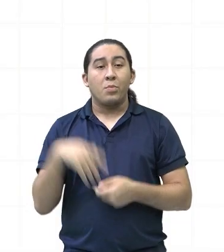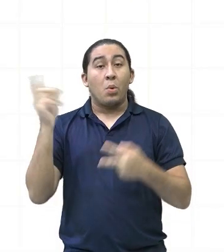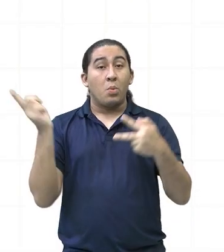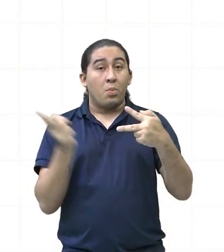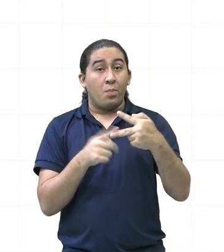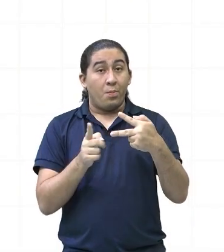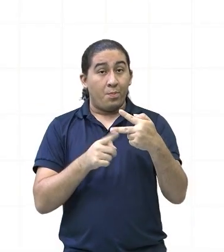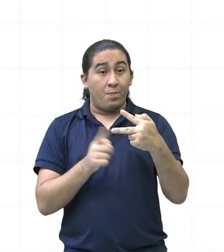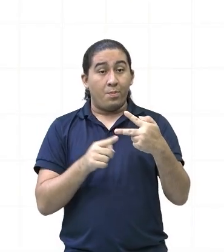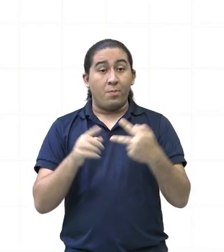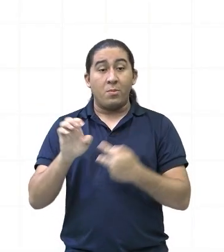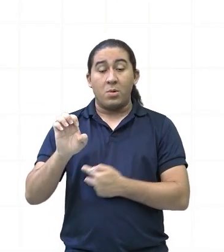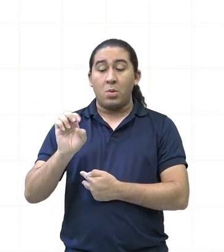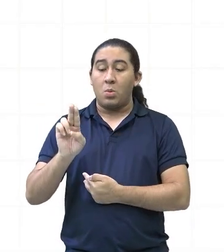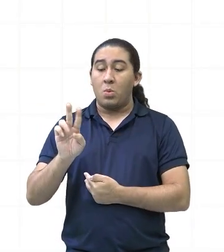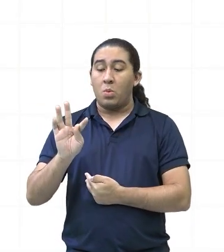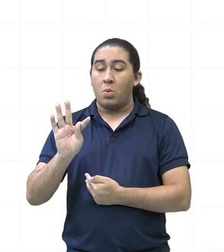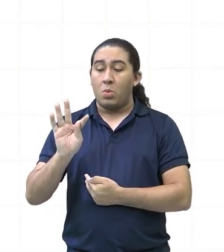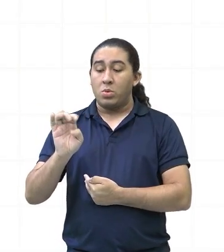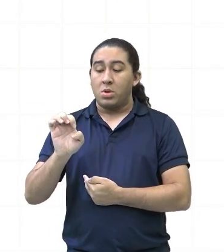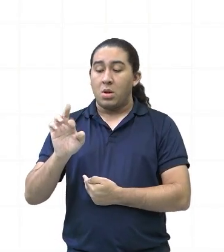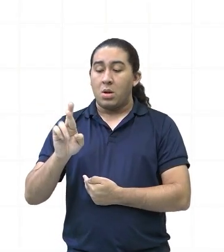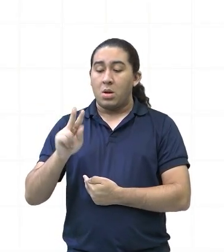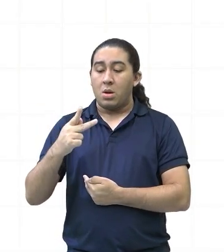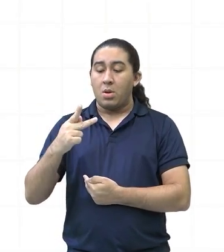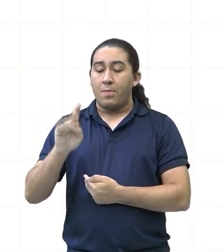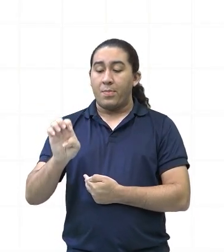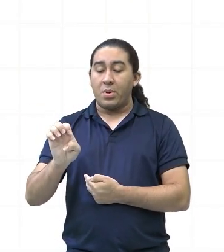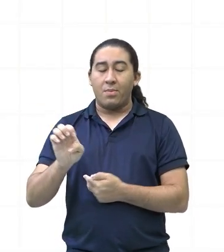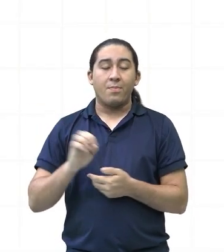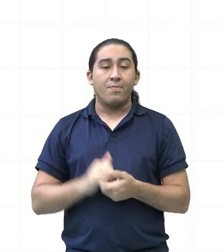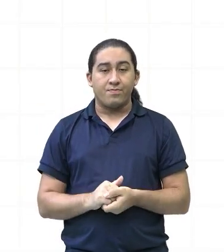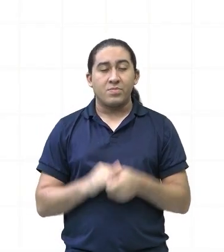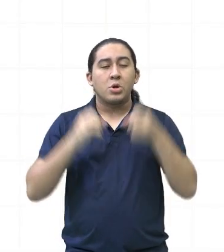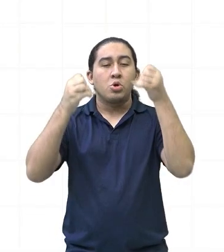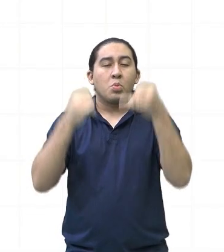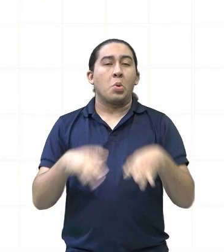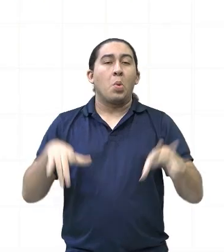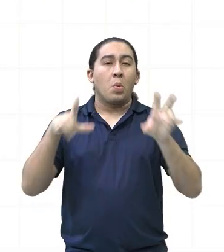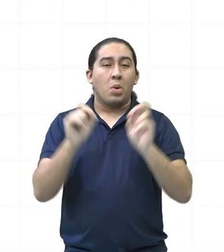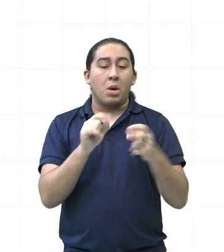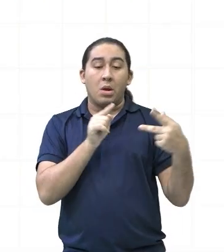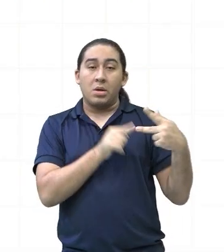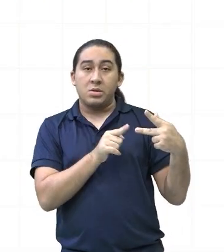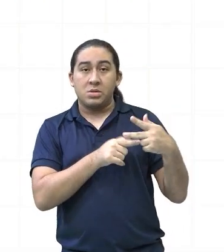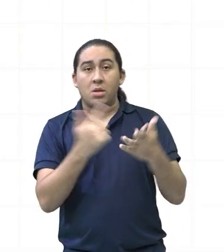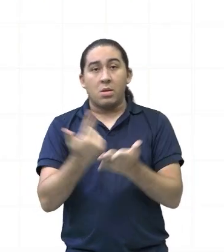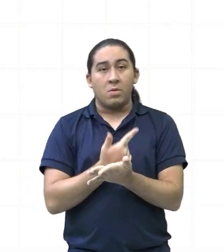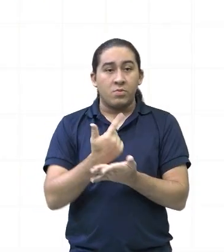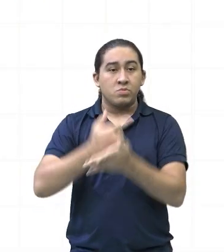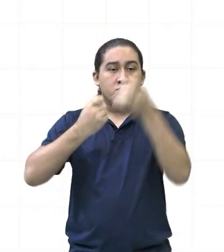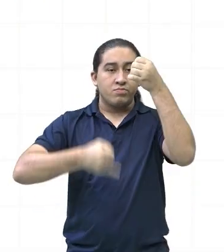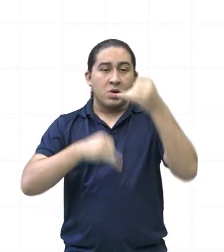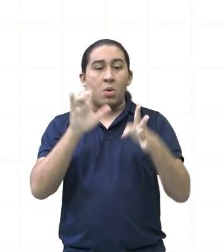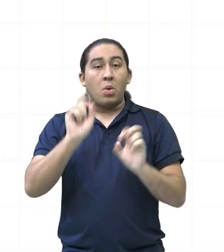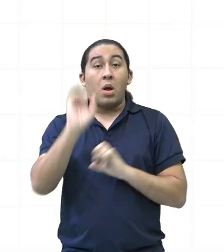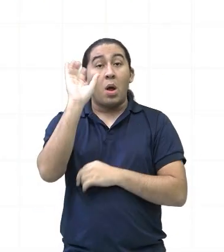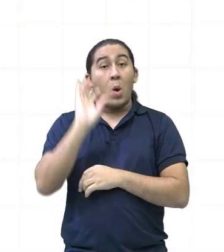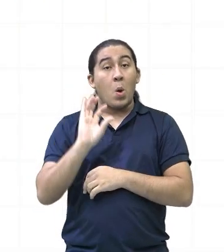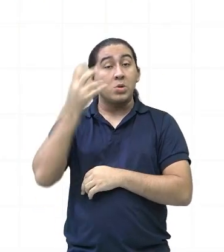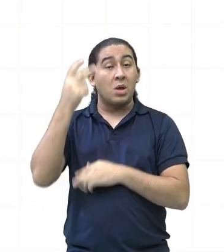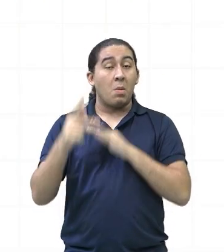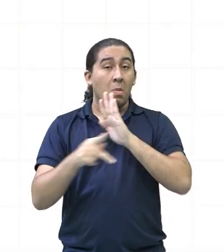segundo livro, né, do Heródoto. E ele vai relatar o quê? Os acontecimentos no